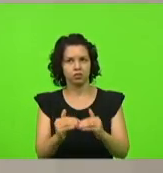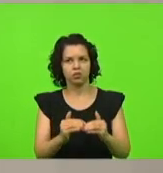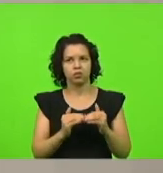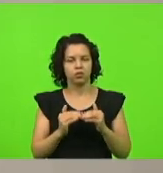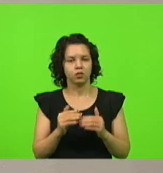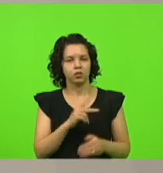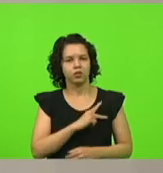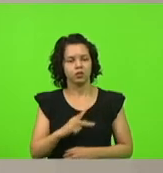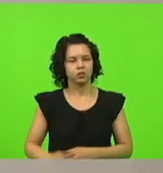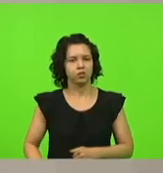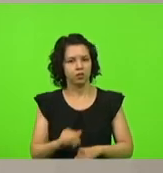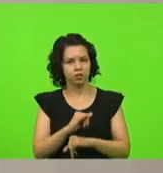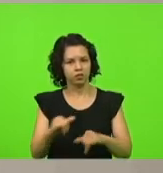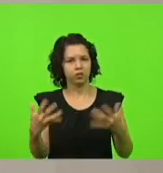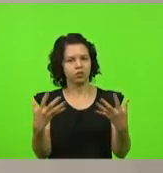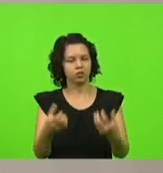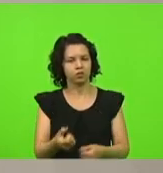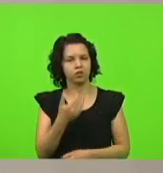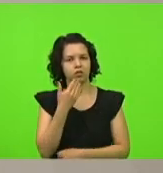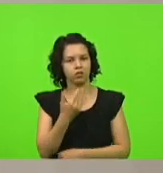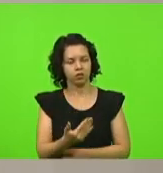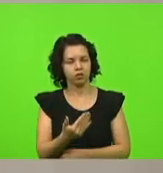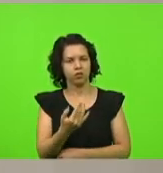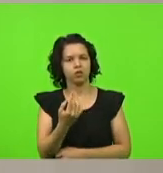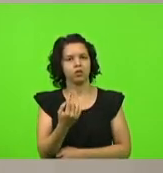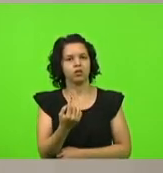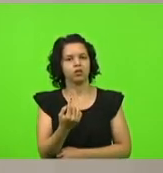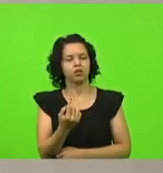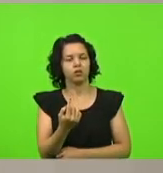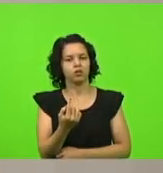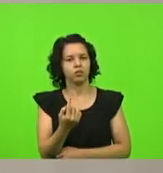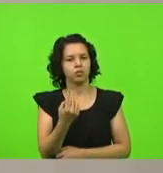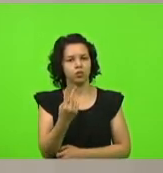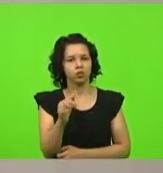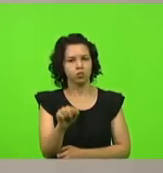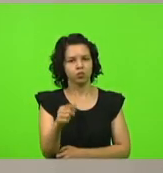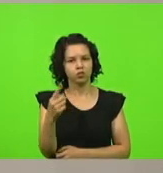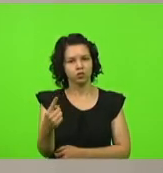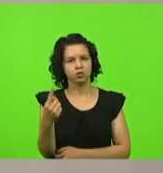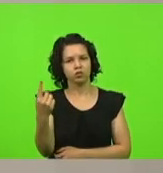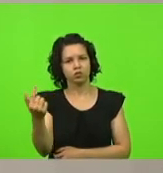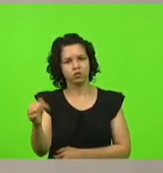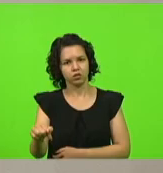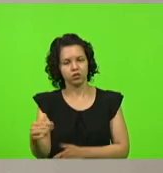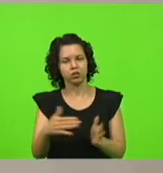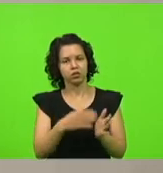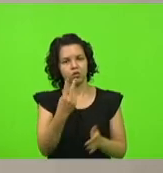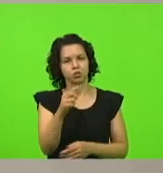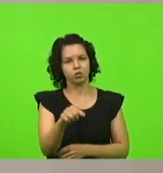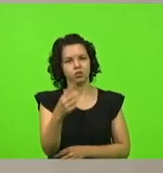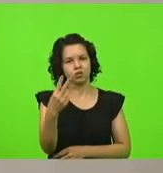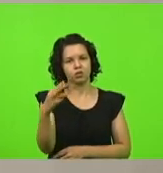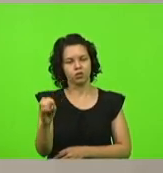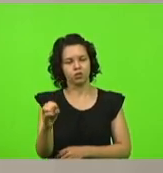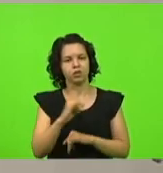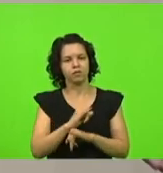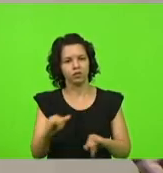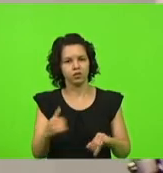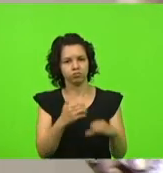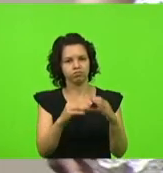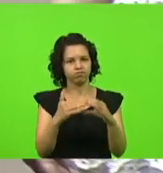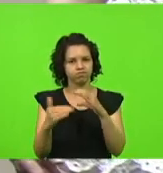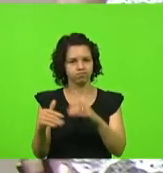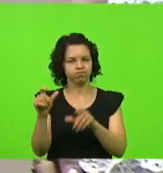Esta presidência comunica que defere os seguintes requerimentos. Requerimentos 2.117 a 2.130. Esta presidência comunica e encaminhará